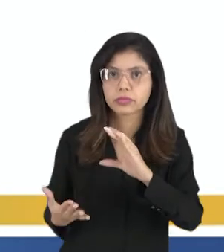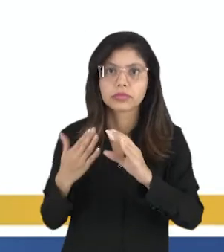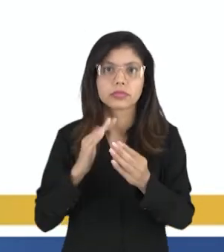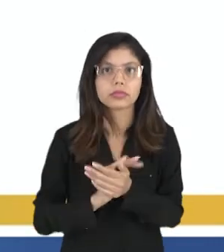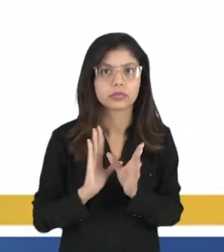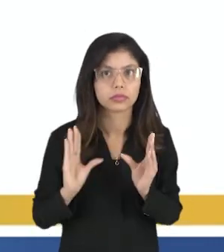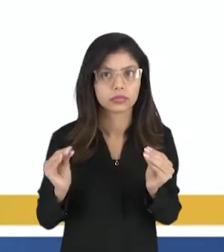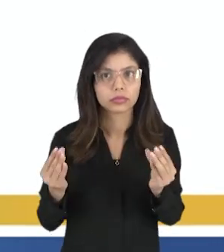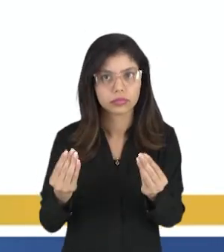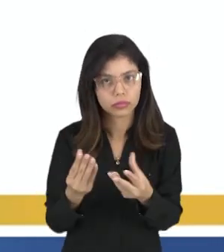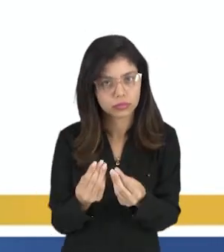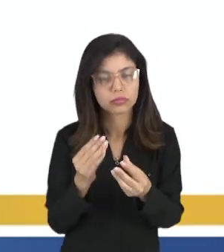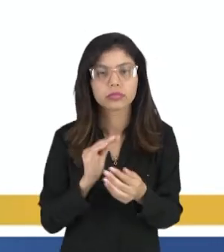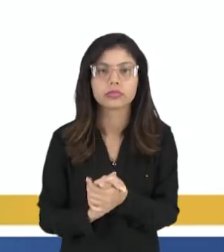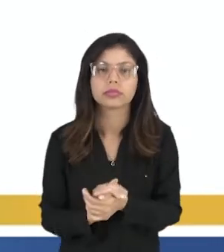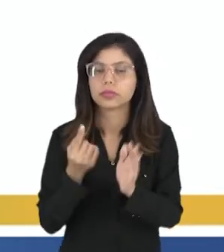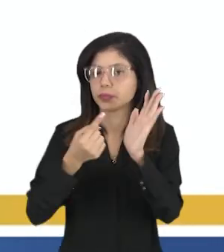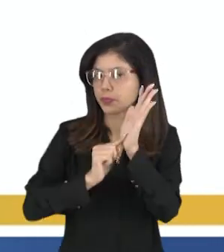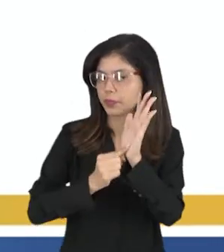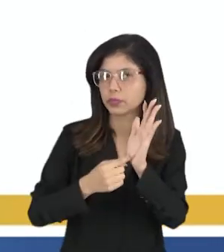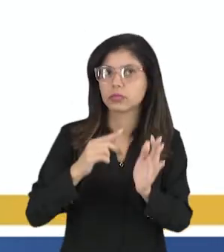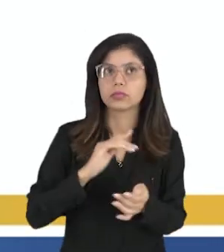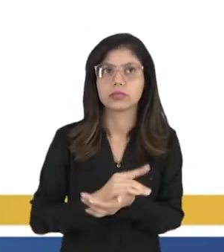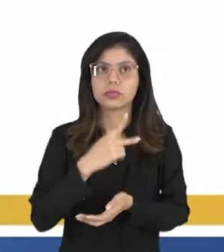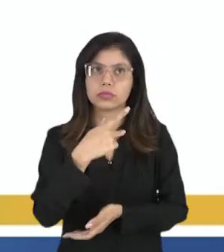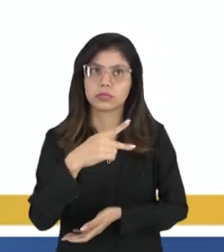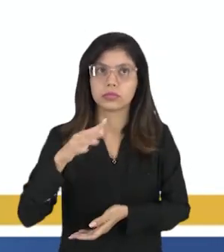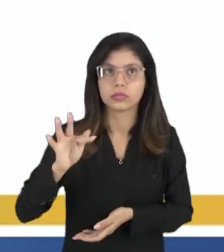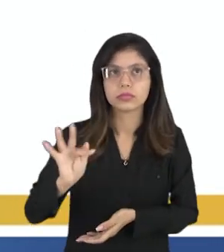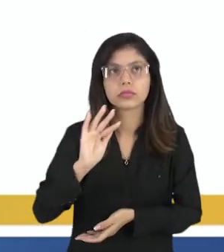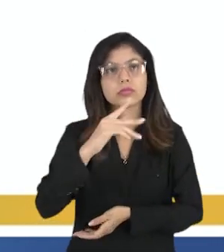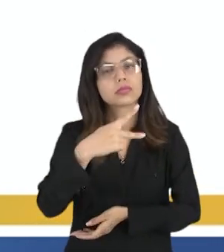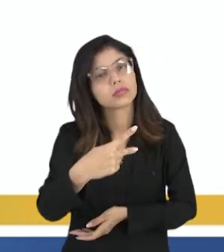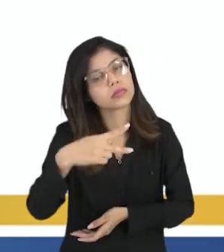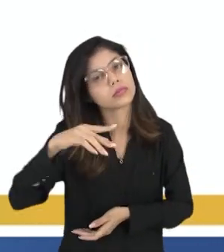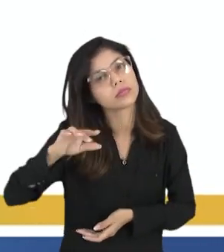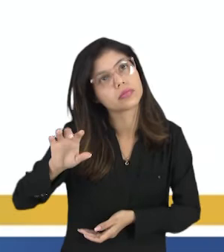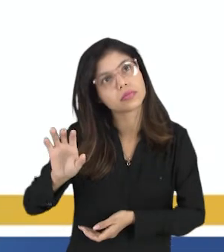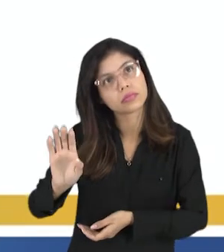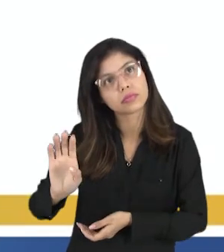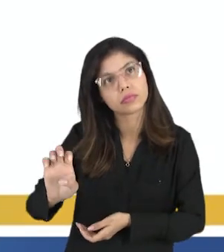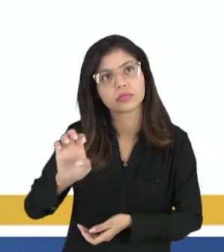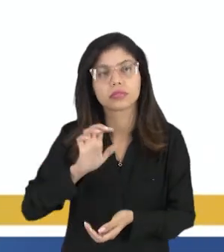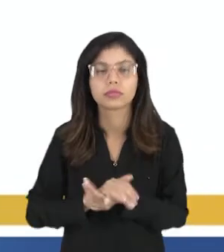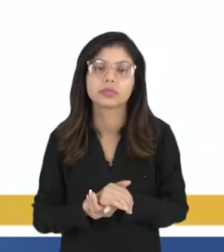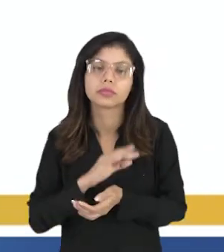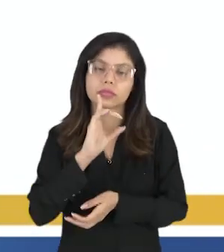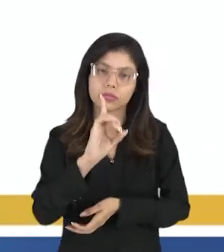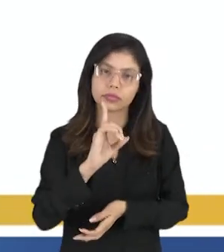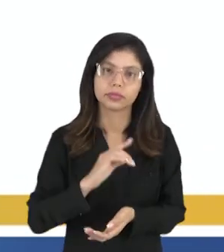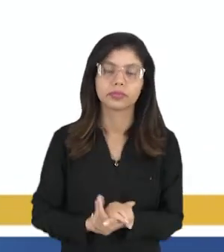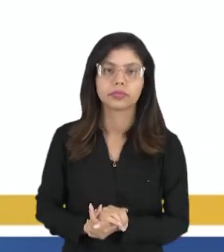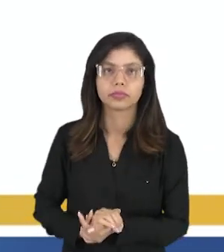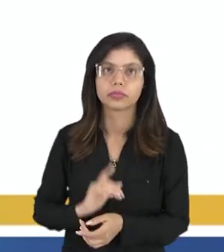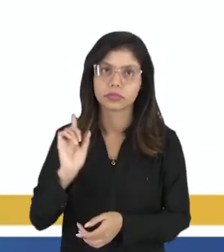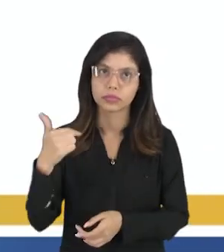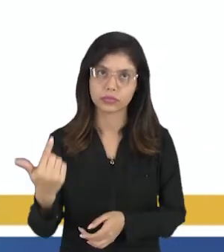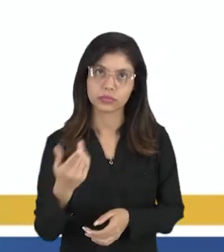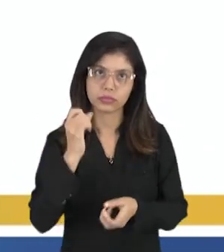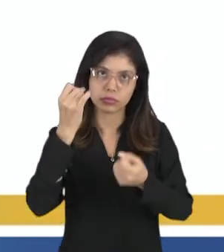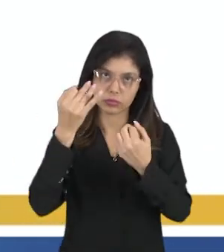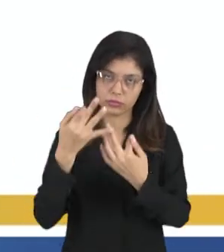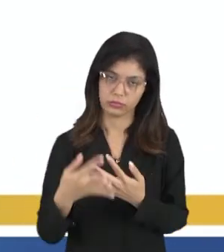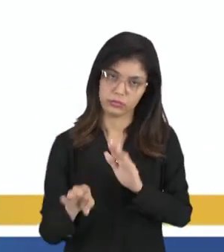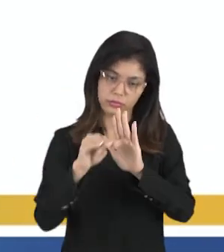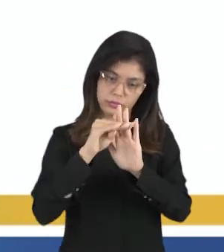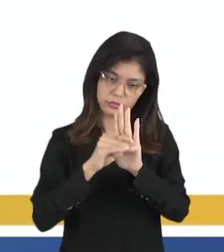uma substância pura? Ponto de fusão, ponto de ebulição e a densidade, ok? E aí aqui a gente tem outras